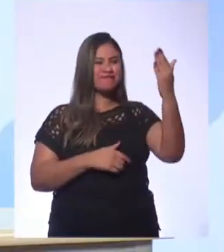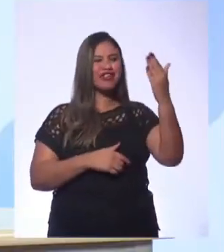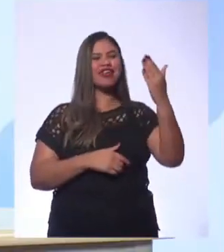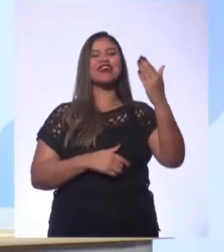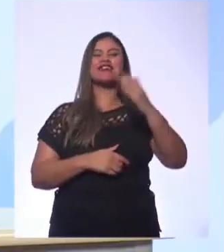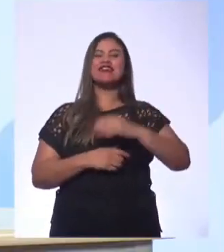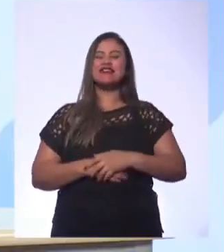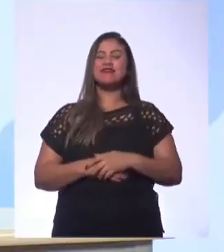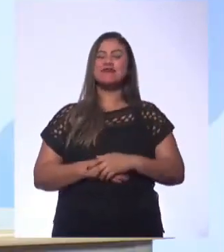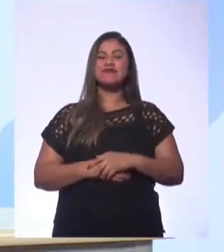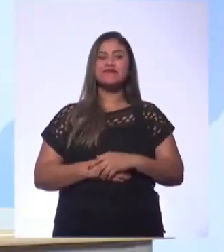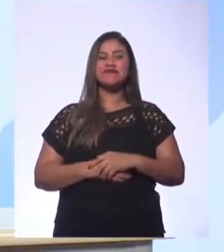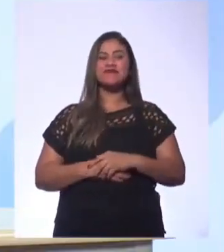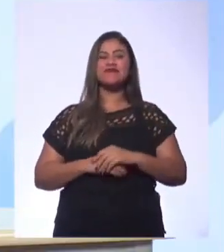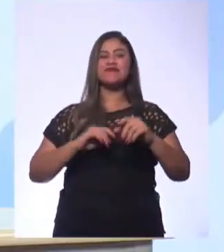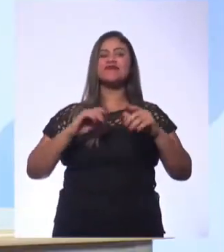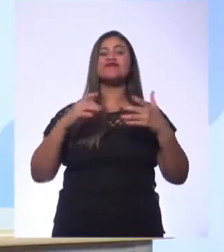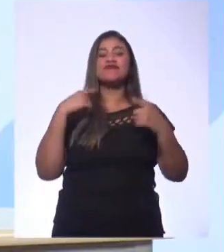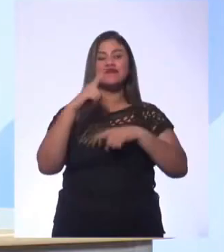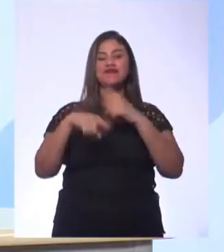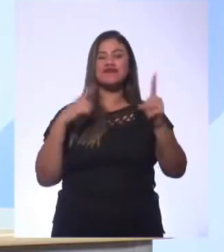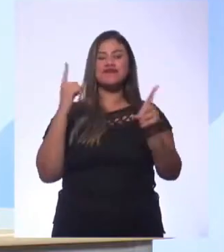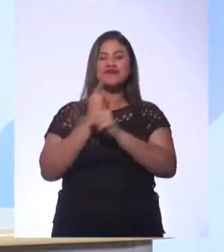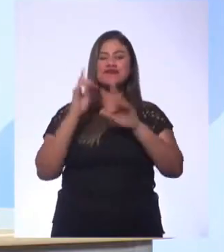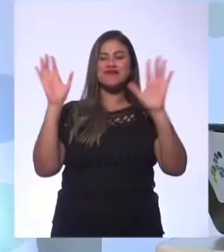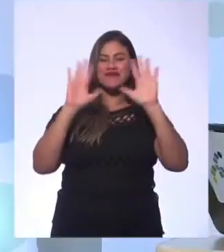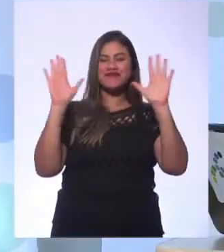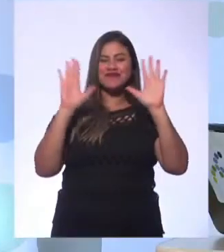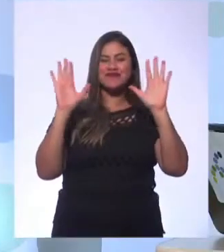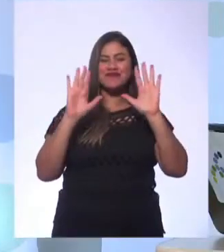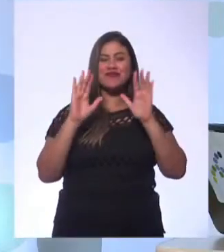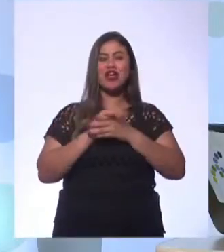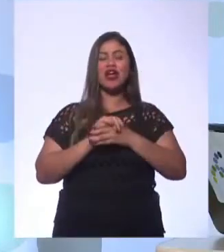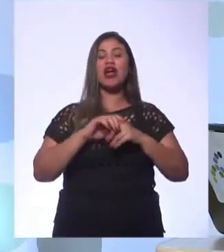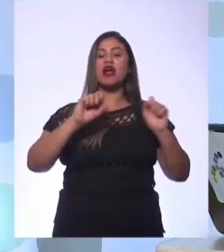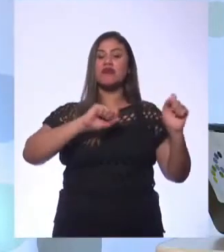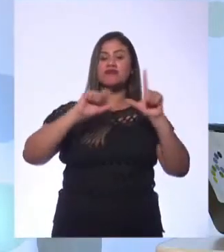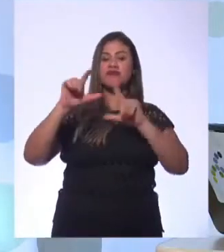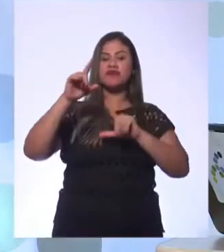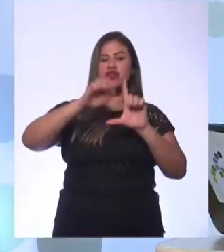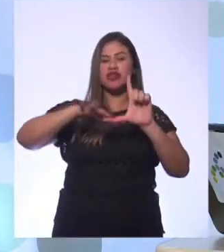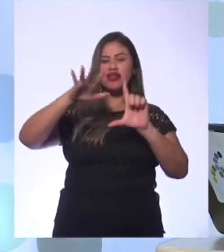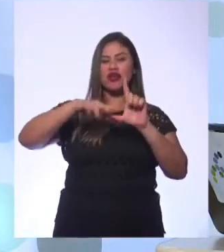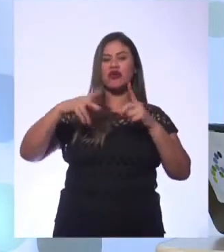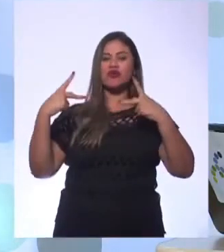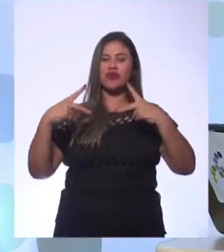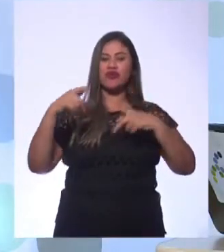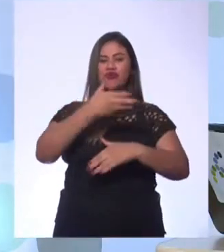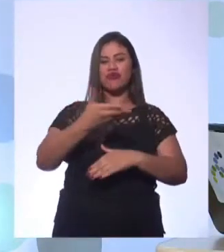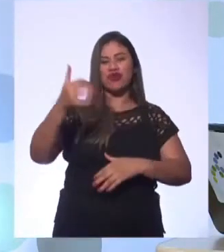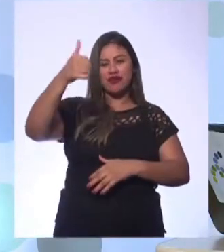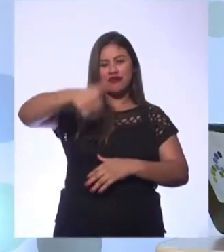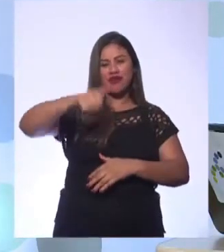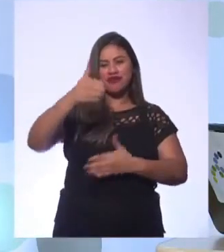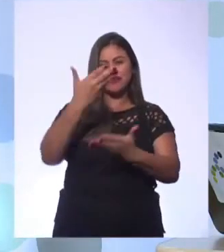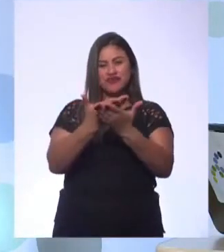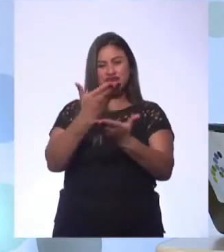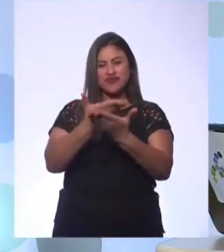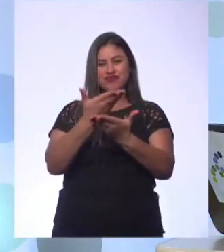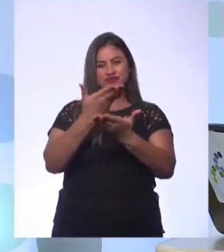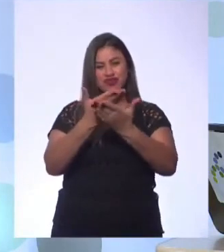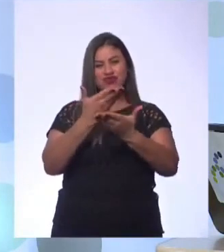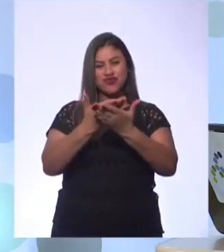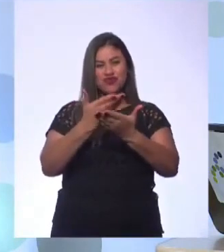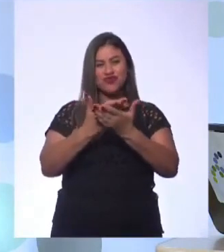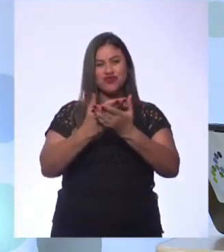Eu que agradeço. Tá? E a gente se vê. Até a próxima aula. Agora vai aparecer na tela o QR Code e o link para que você possa avaliar